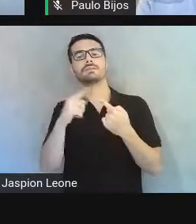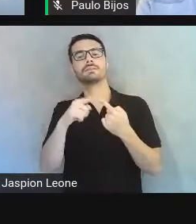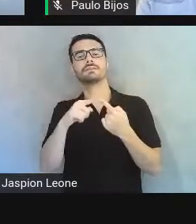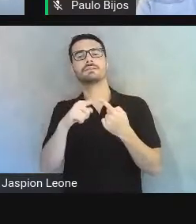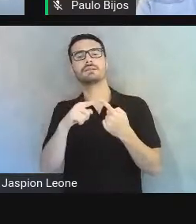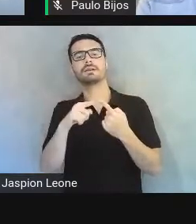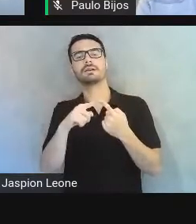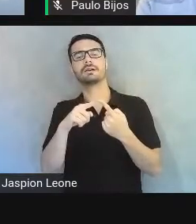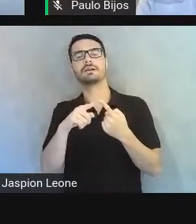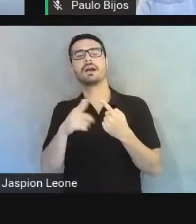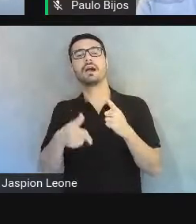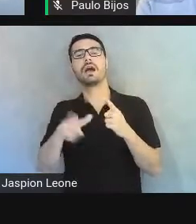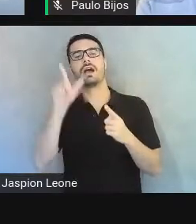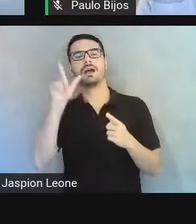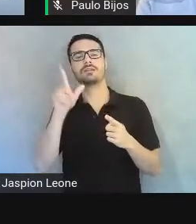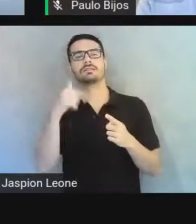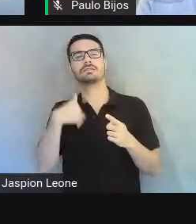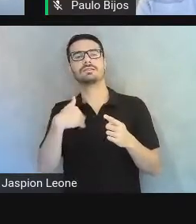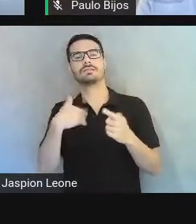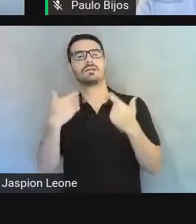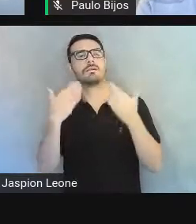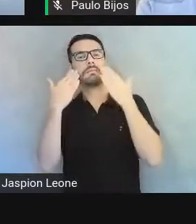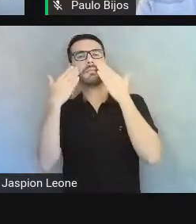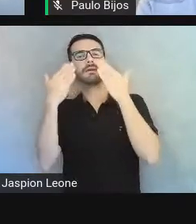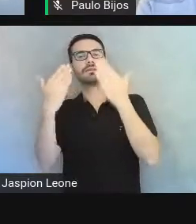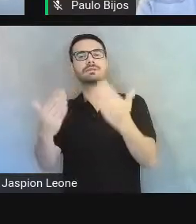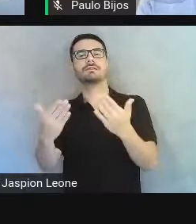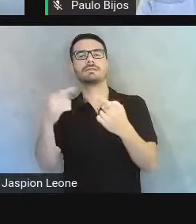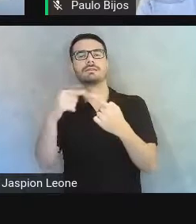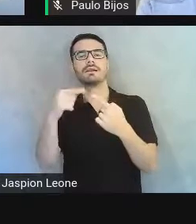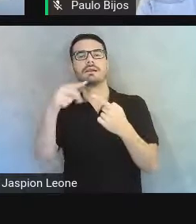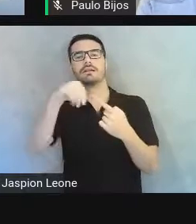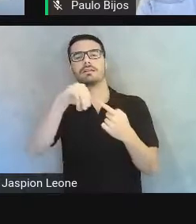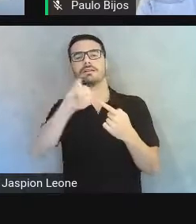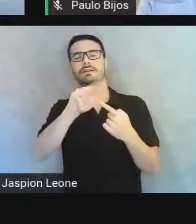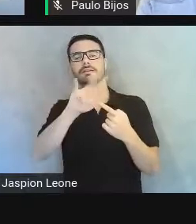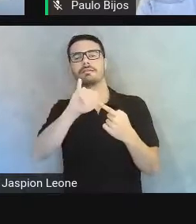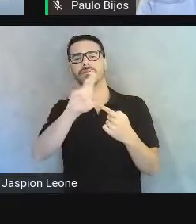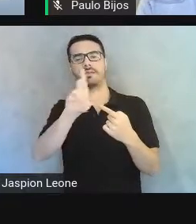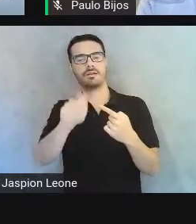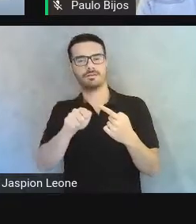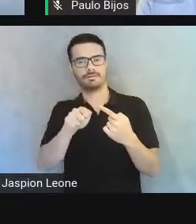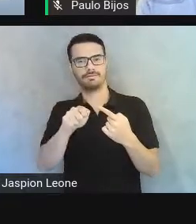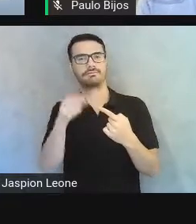mas antes disso eu vou fazer uma breve apresentação, porque é muito breve mesmo,